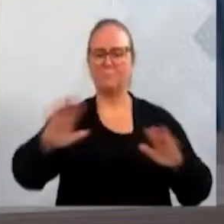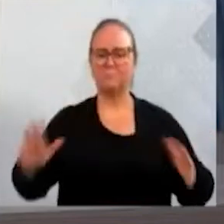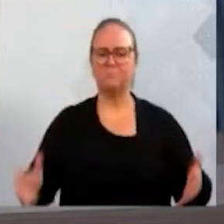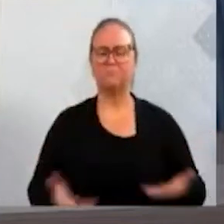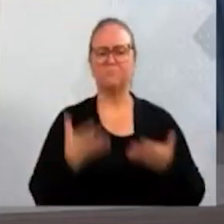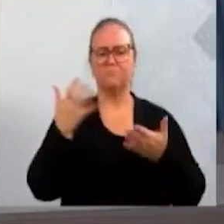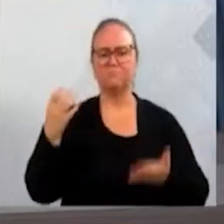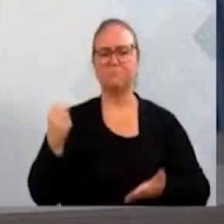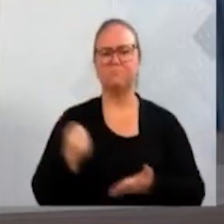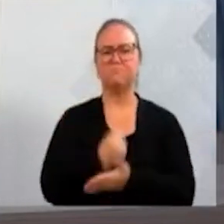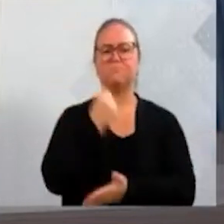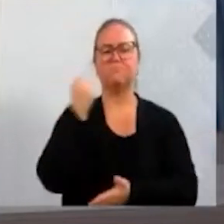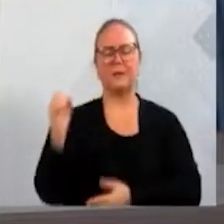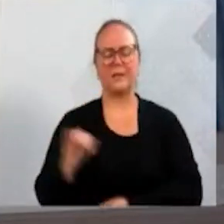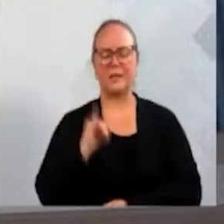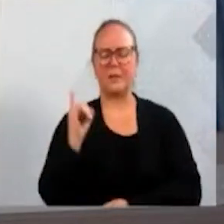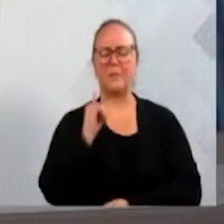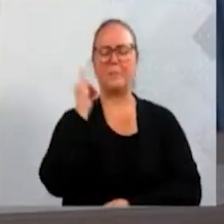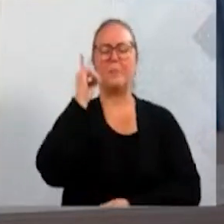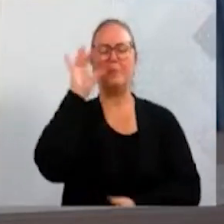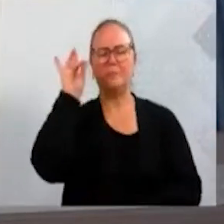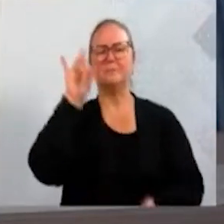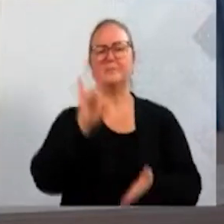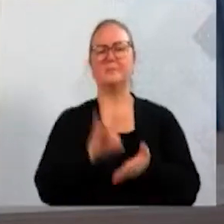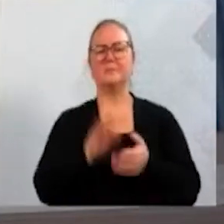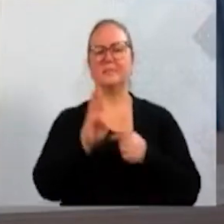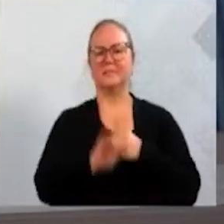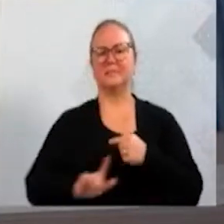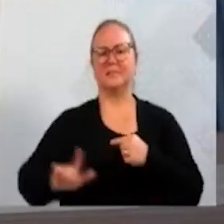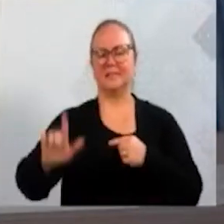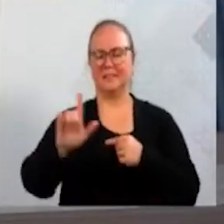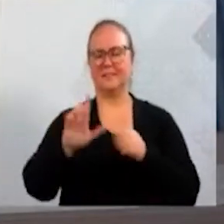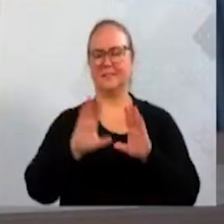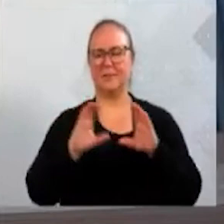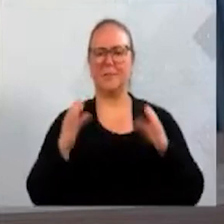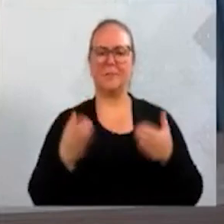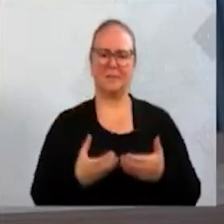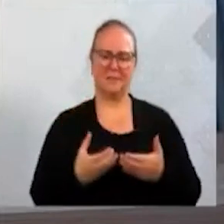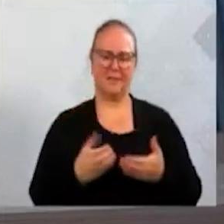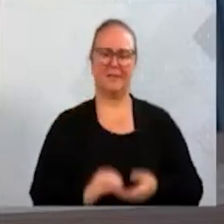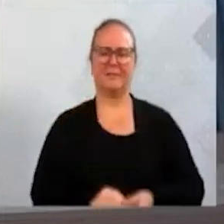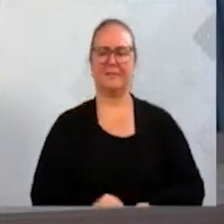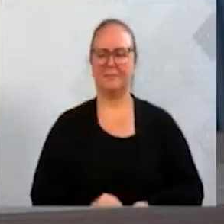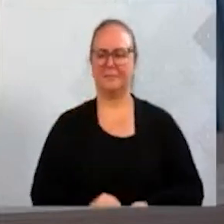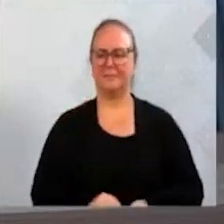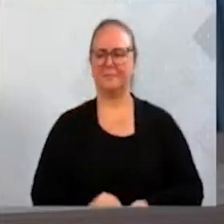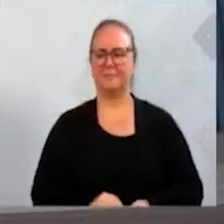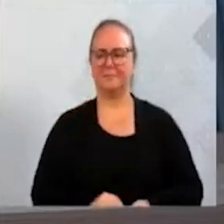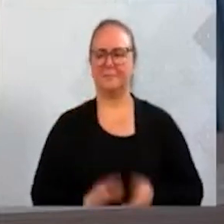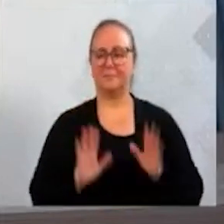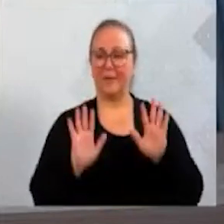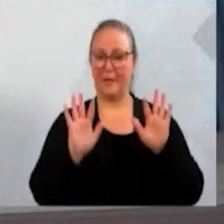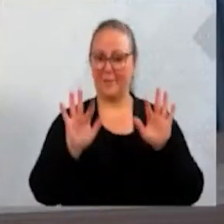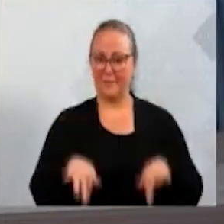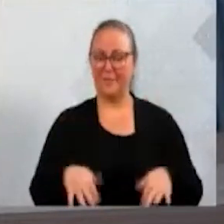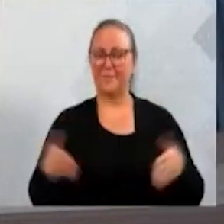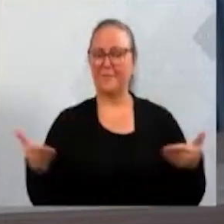relevantes espaço junto aa Nossa comunid